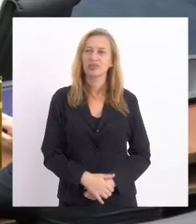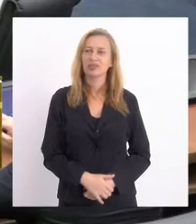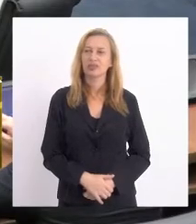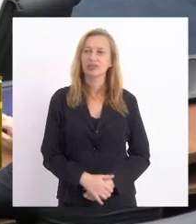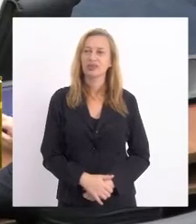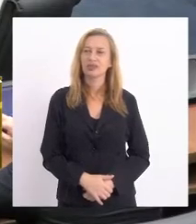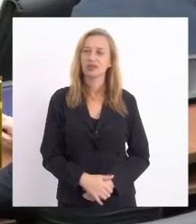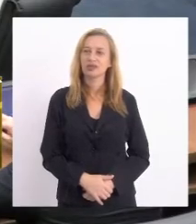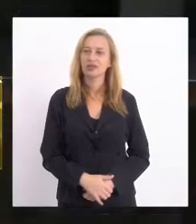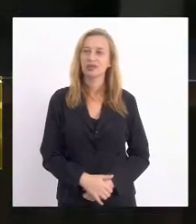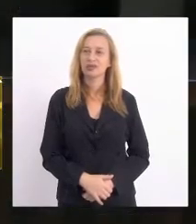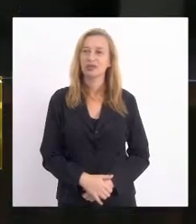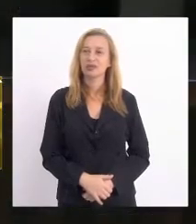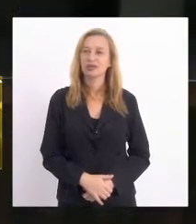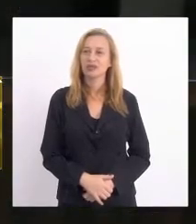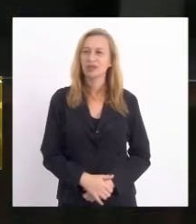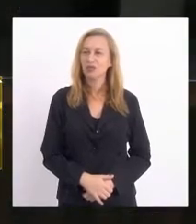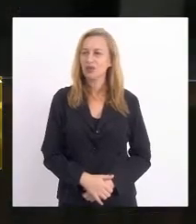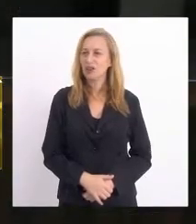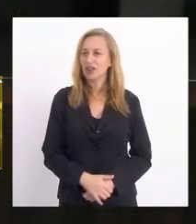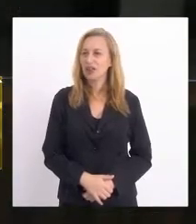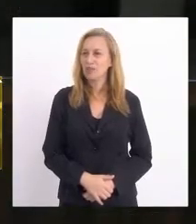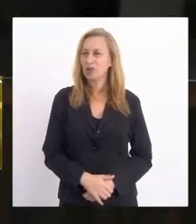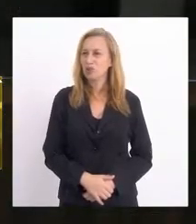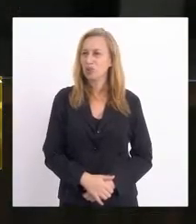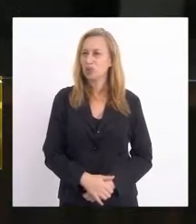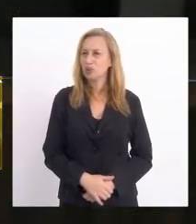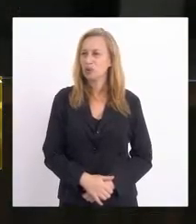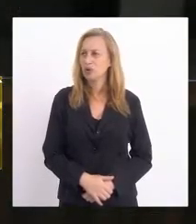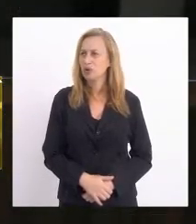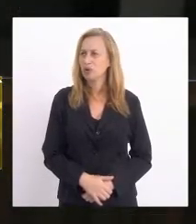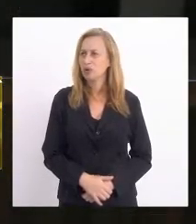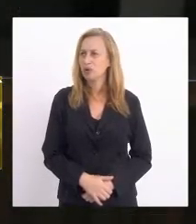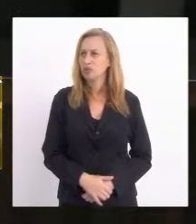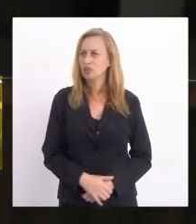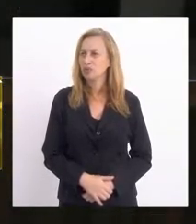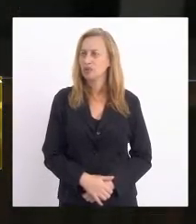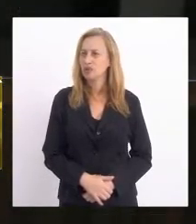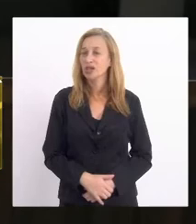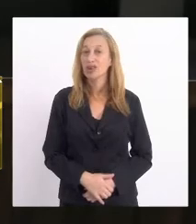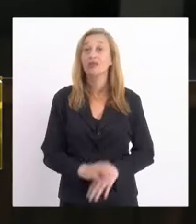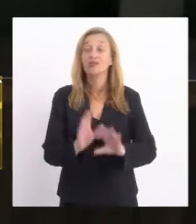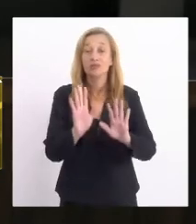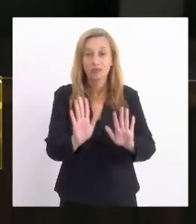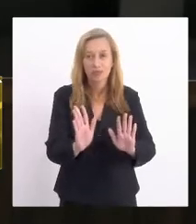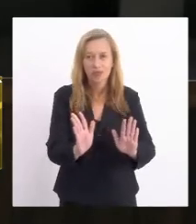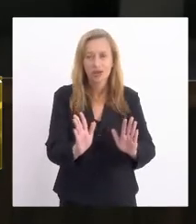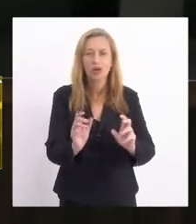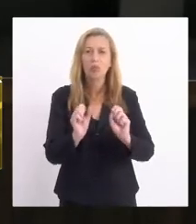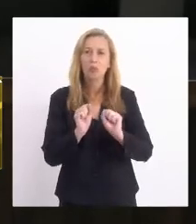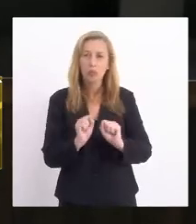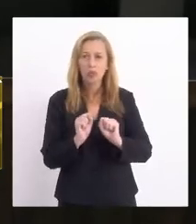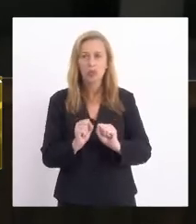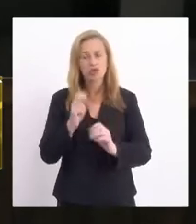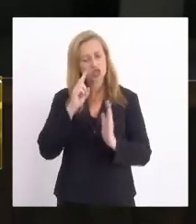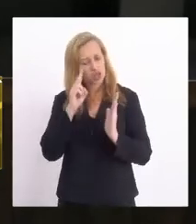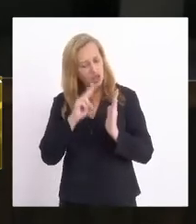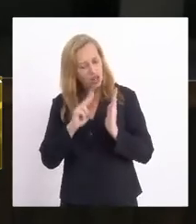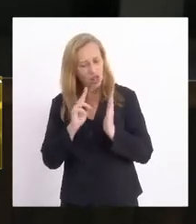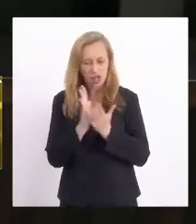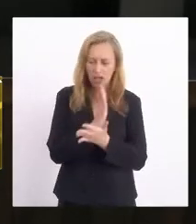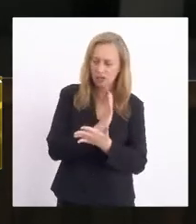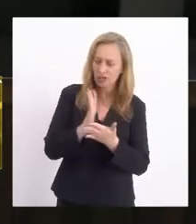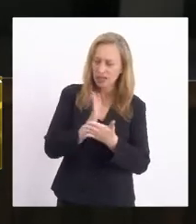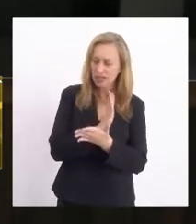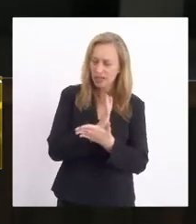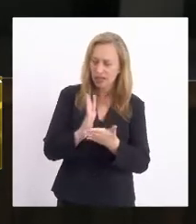e quebrando pouco protocolo aqui eu pude ler alguns itens que foram feitos